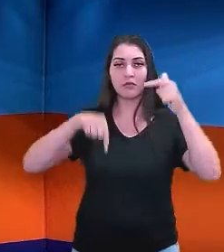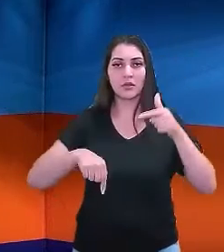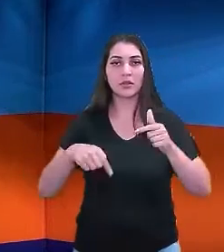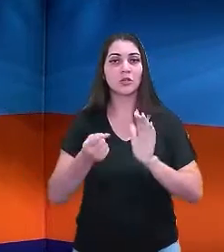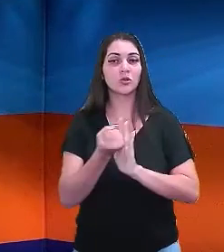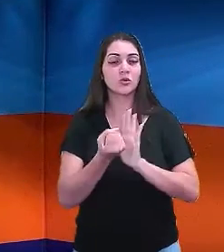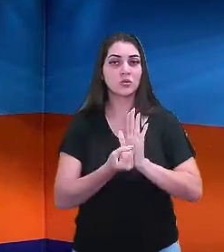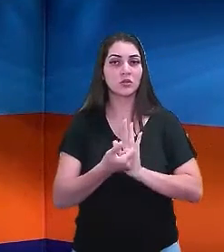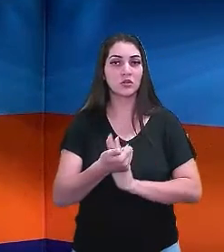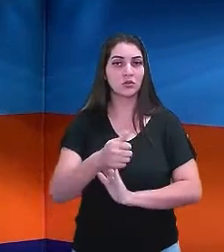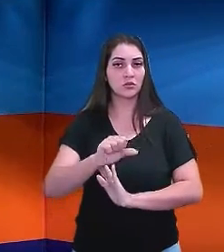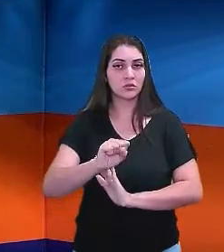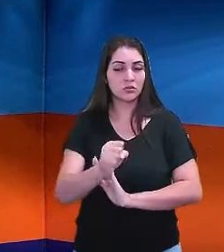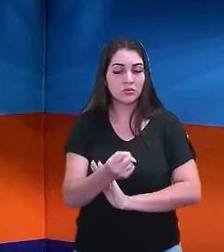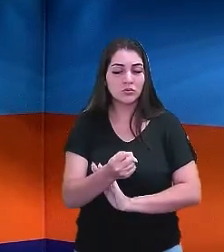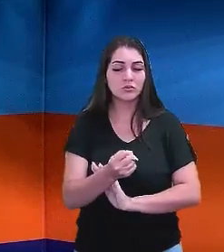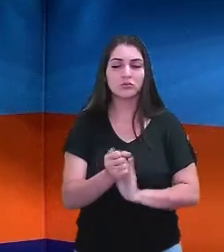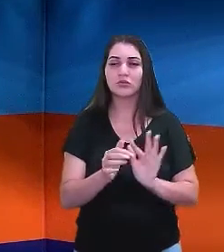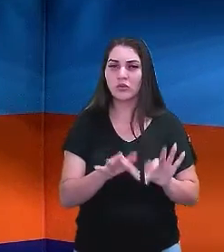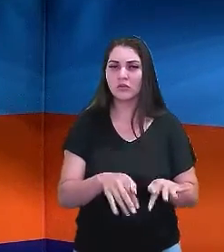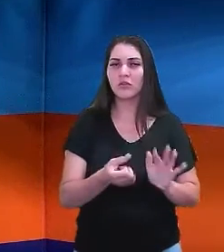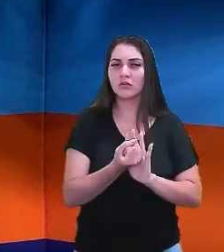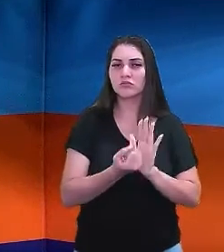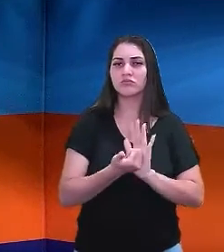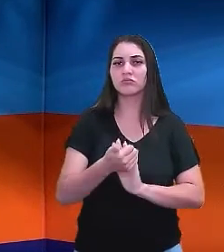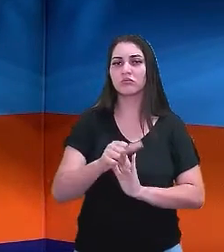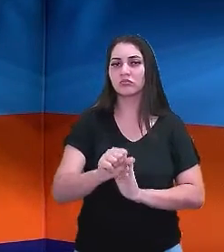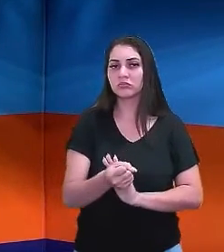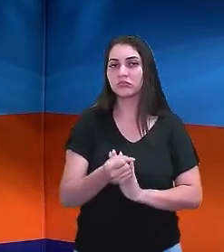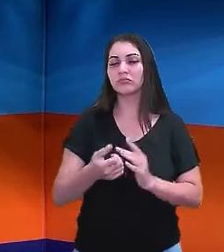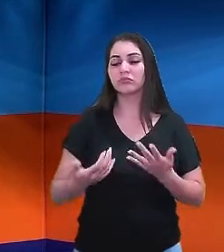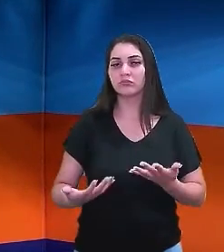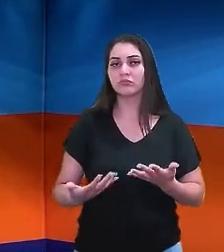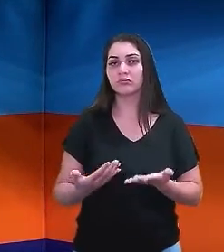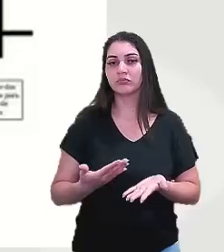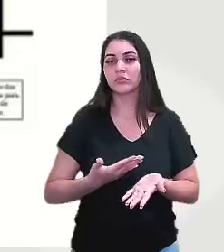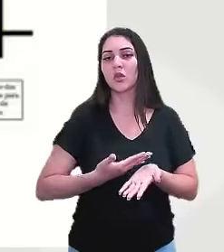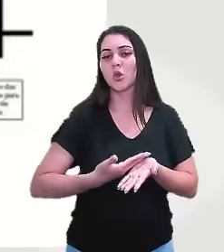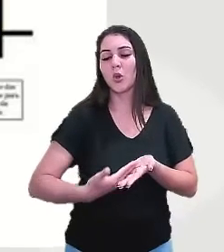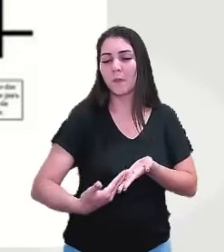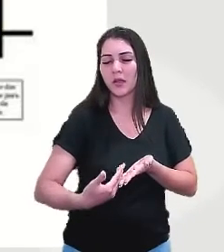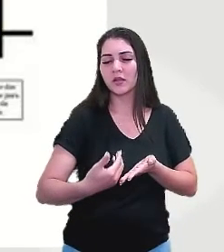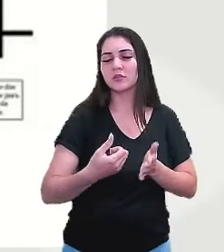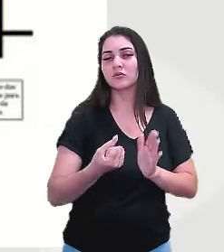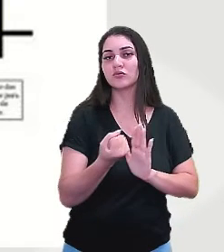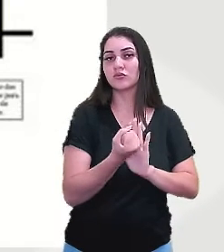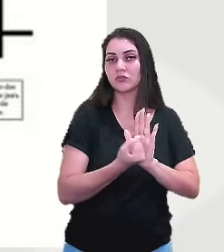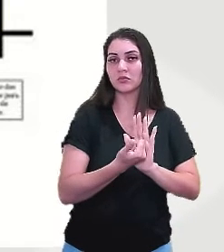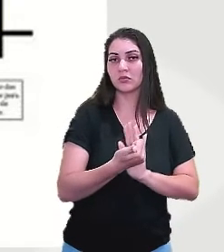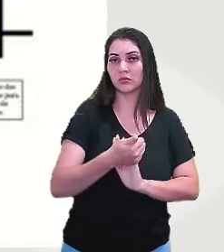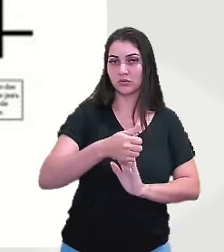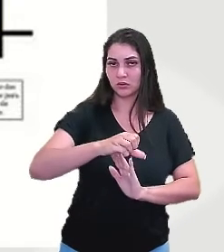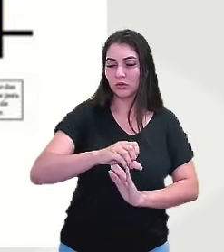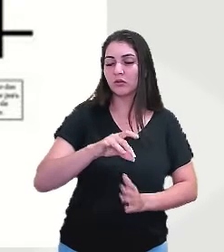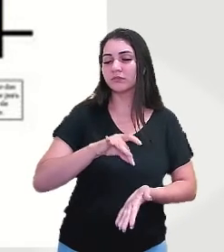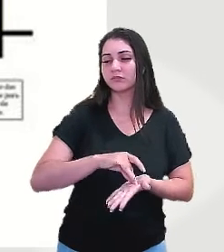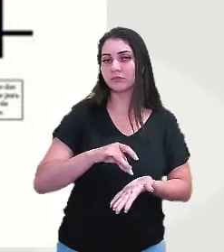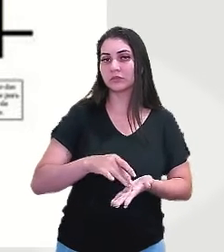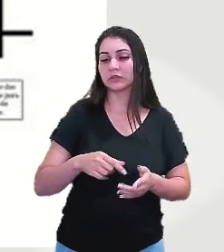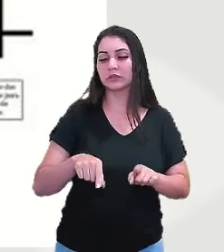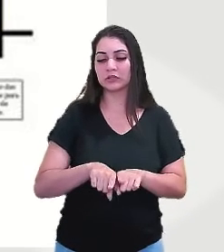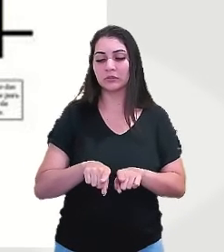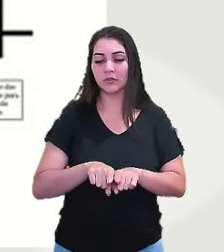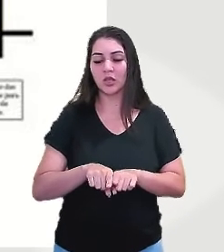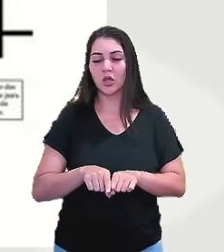século XVIII, né, no finalzinho do século XVIII e começo do século XIX, na verdade, e o período